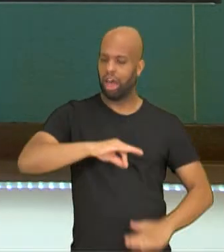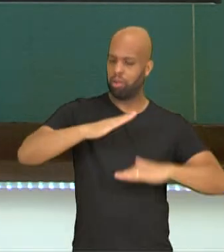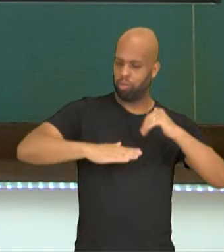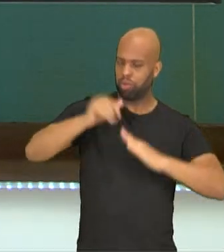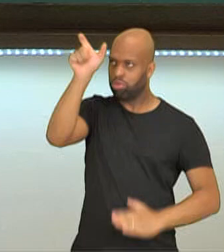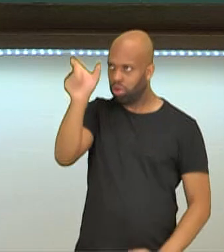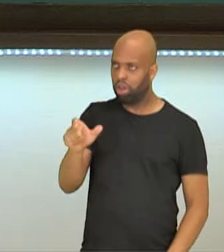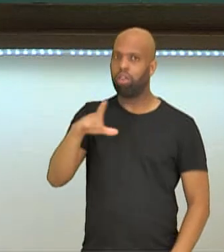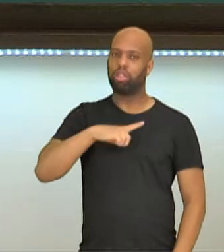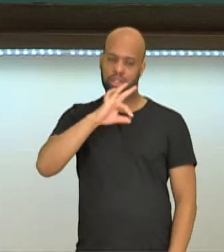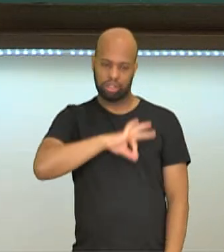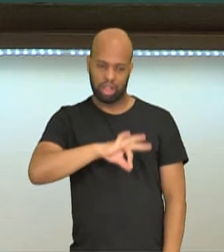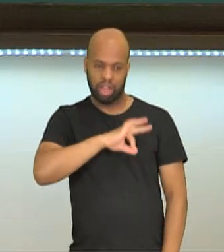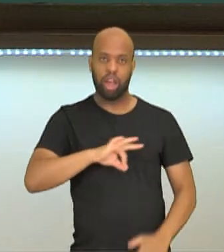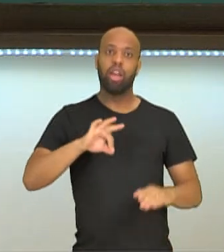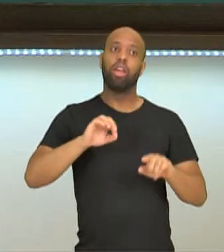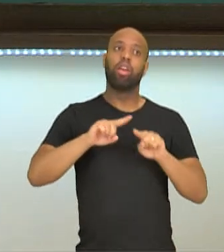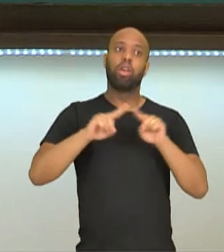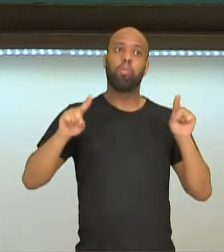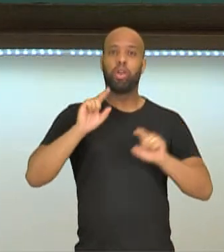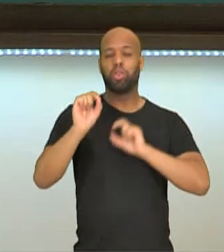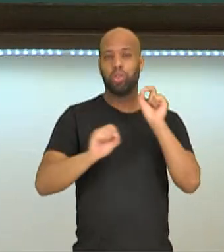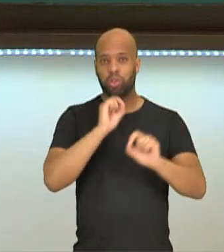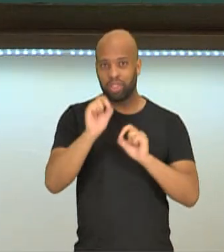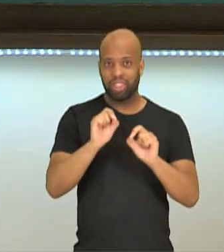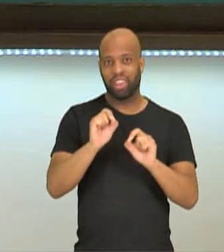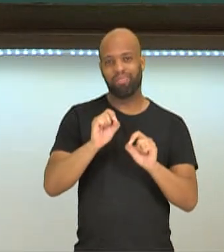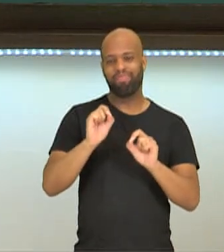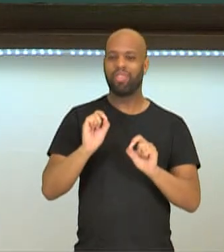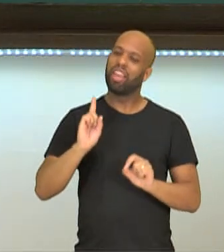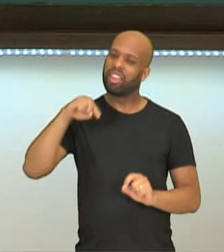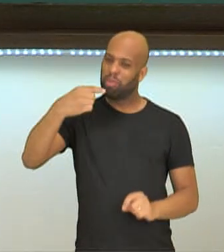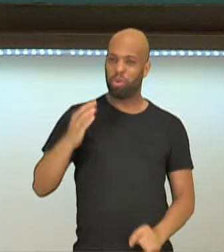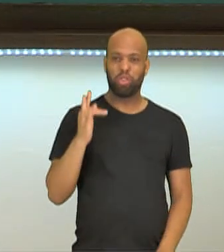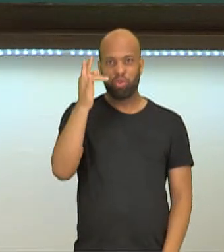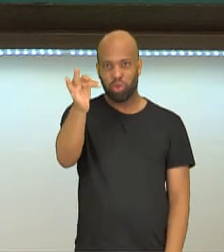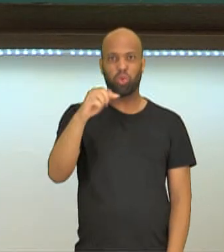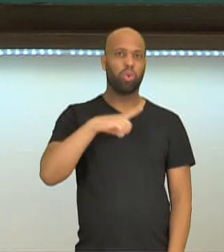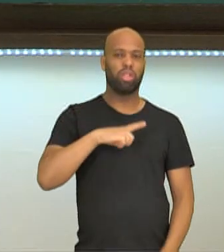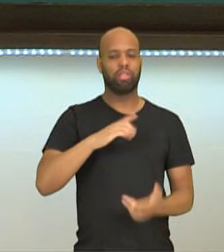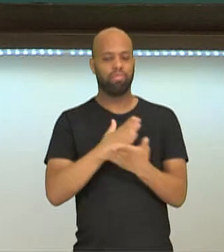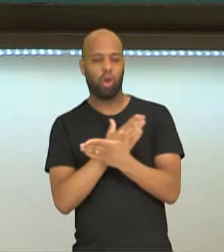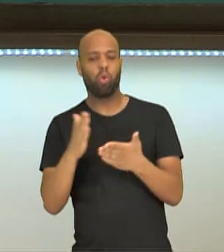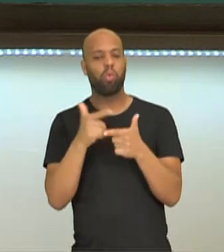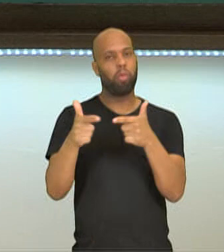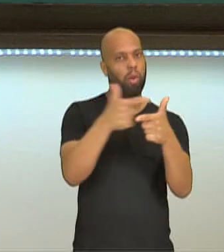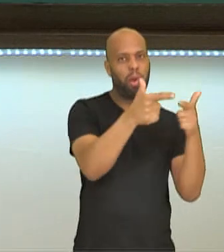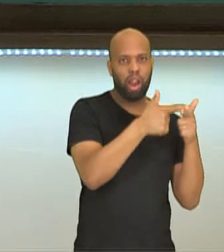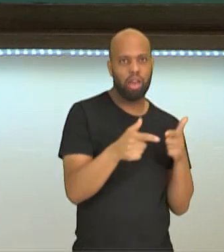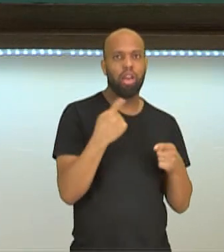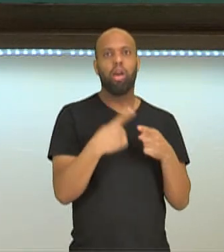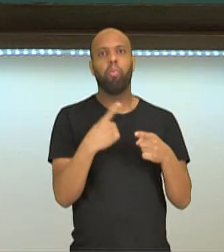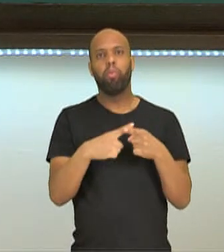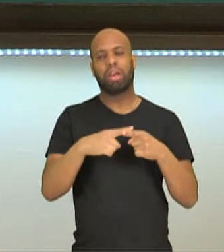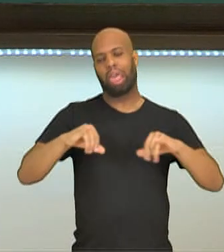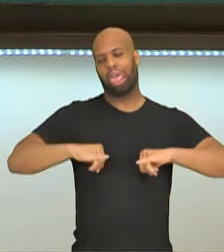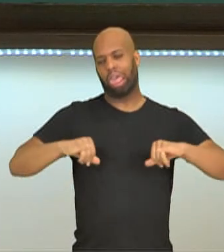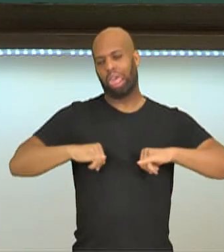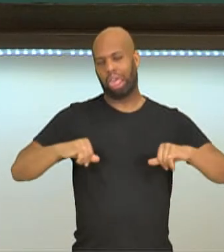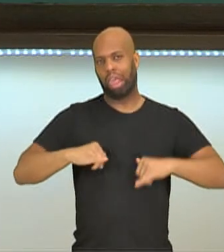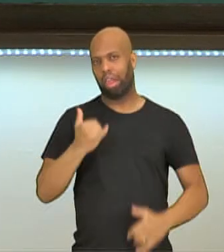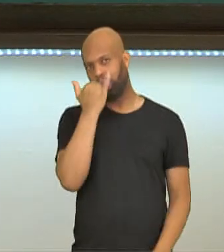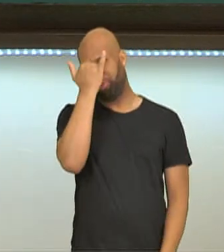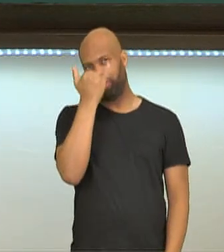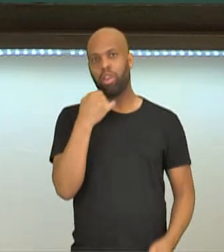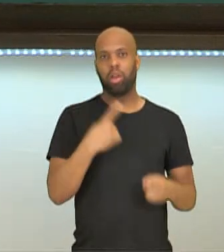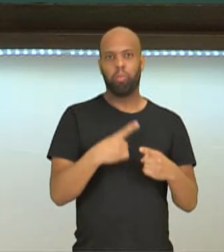Então esse atleta normalmente ele é muito bem pago, mas ao mesmo tempo muitas vezes ele tem a vida útil muito curta por sofrer diversas